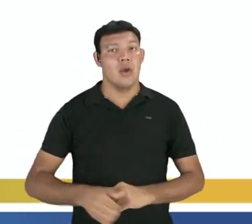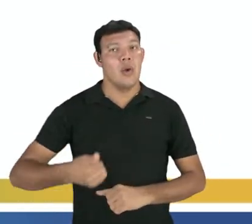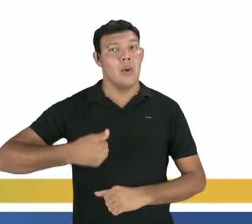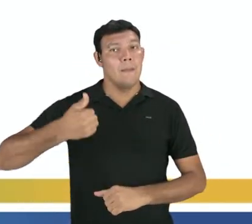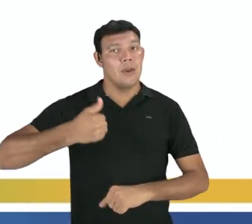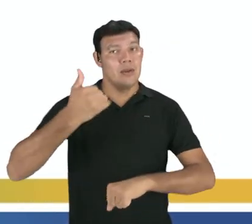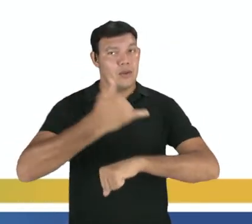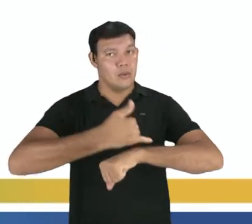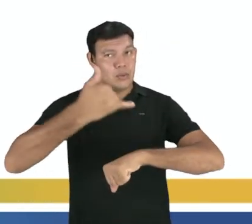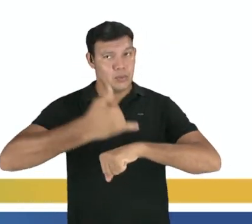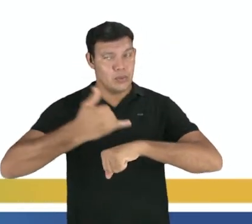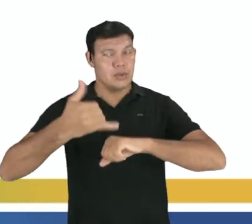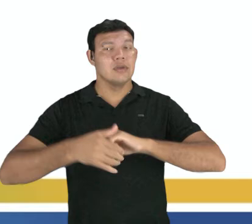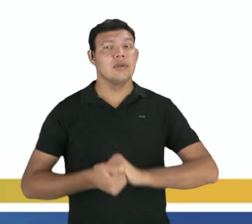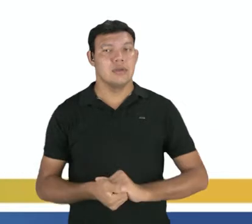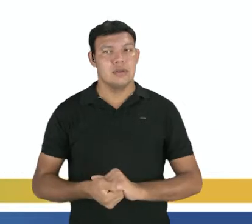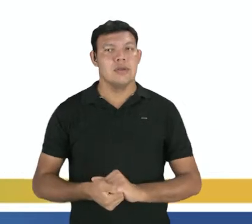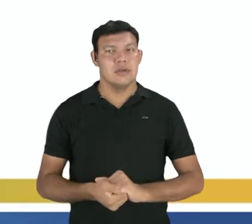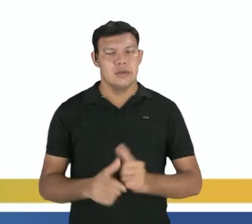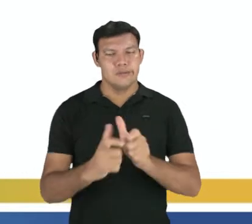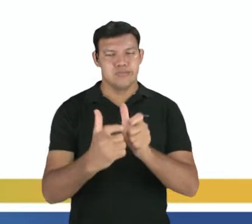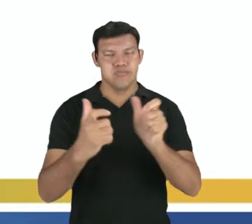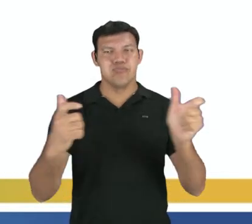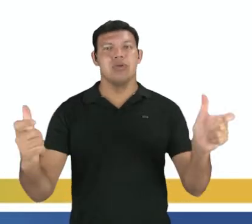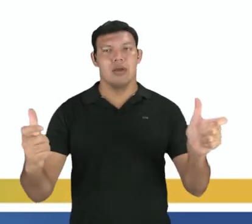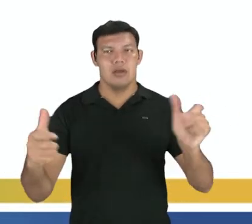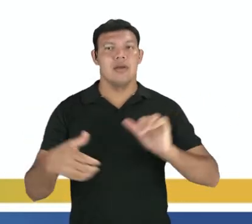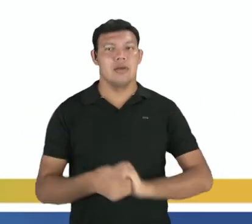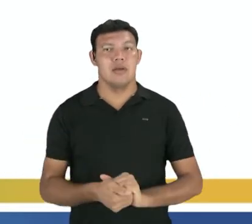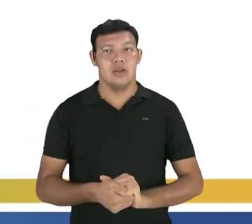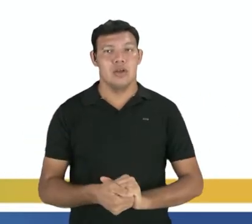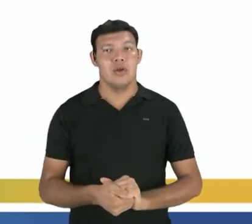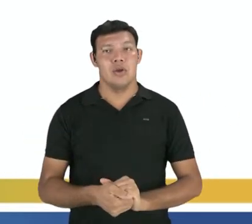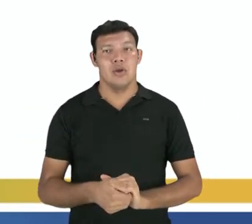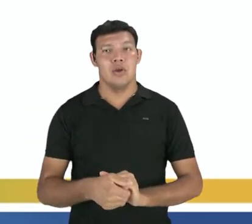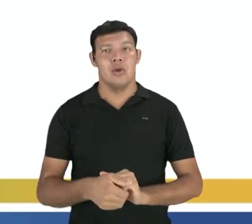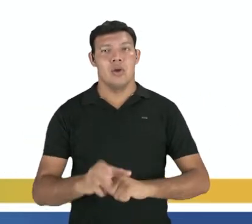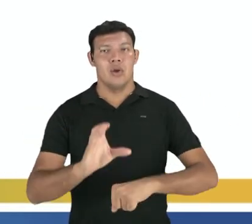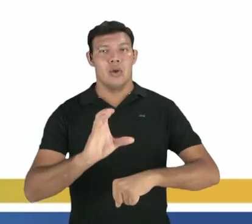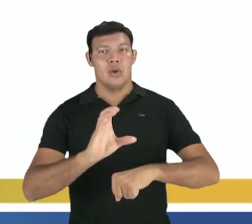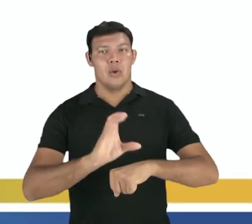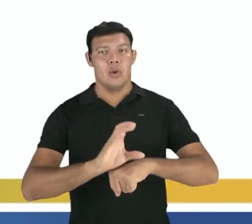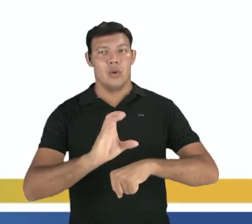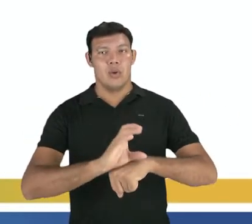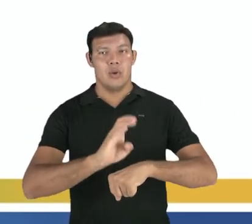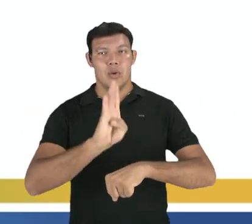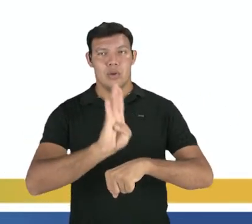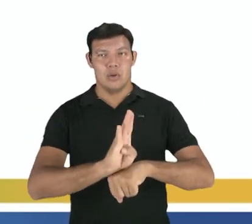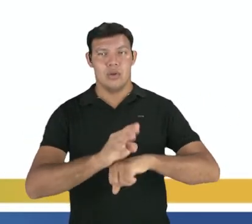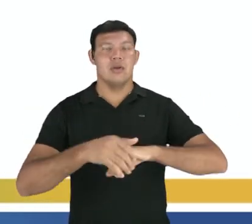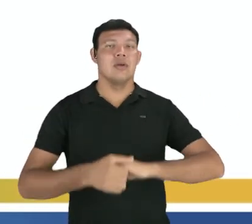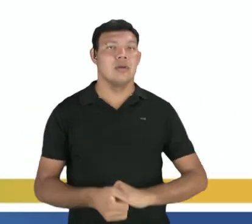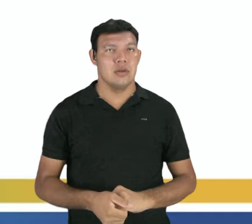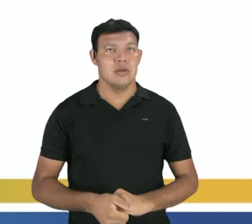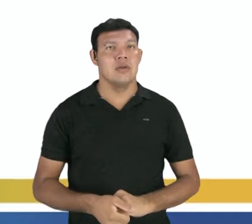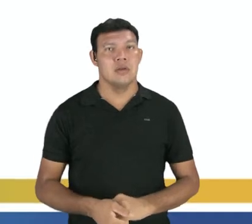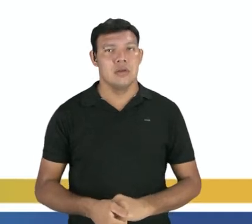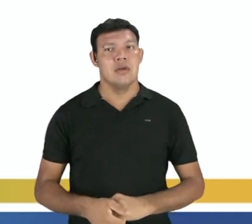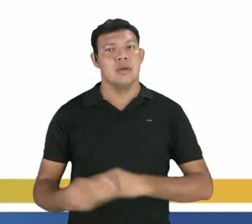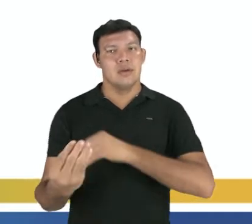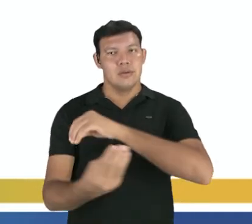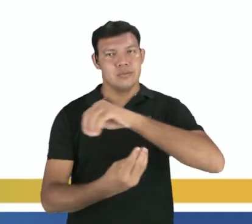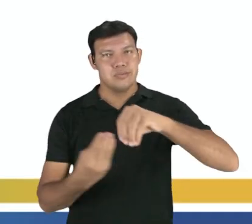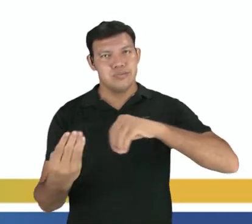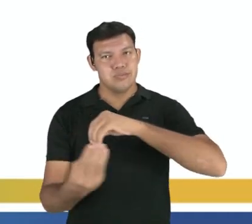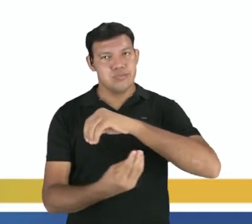ser fundido em larga escala foi, então, o cobre, né? Posteriormente, a partir da mistura